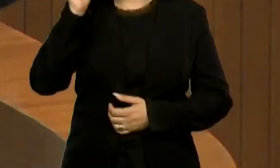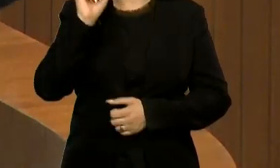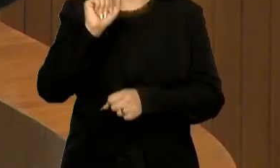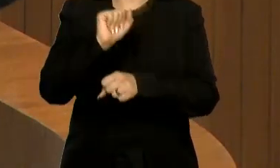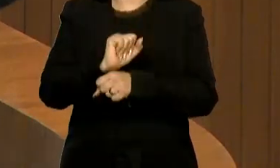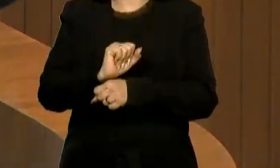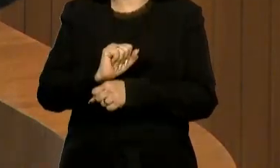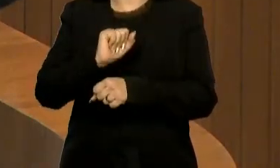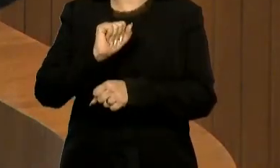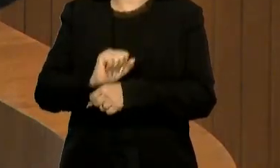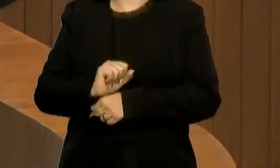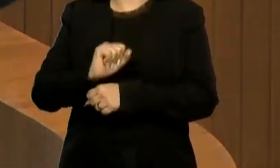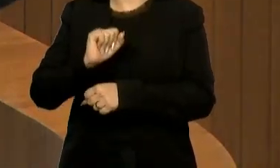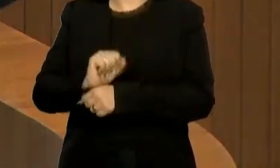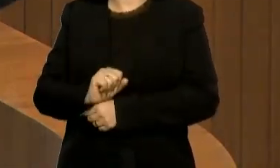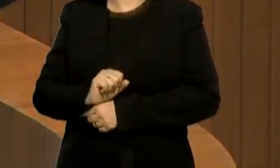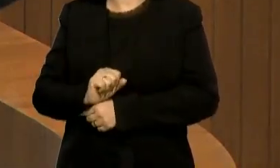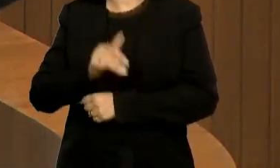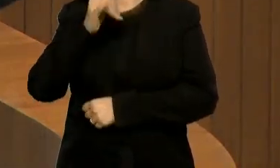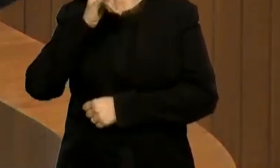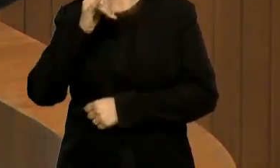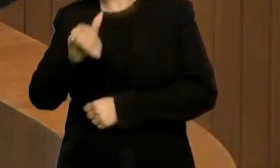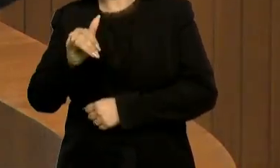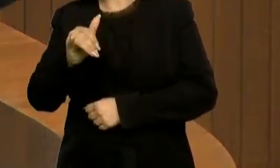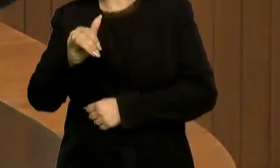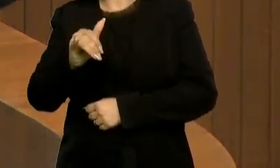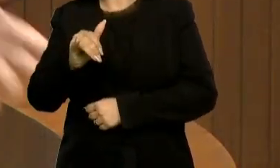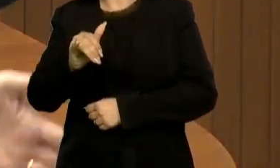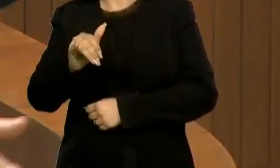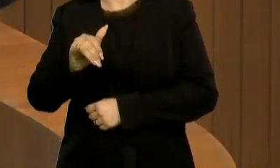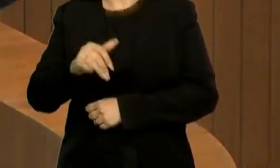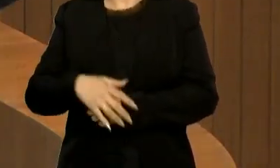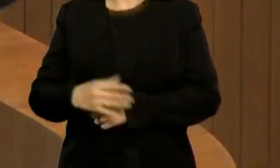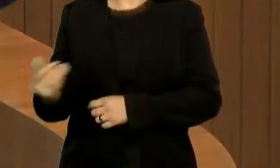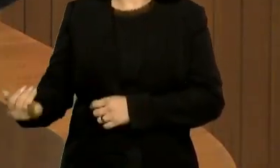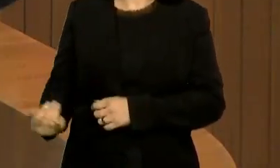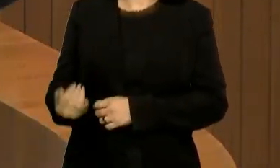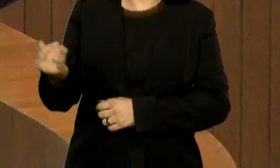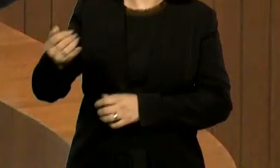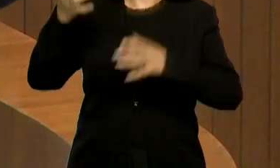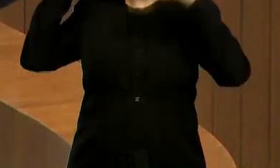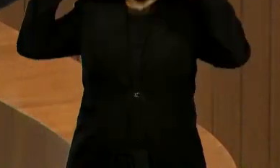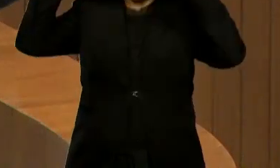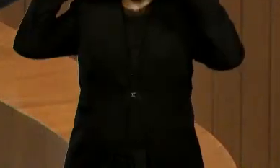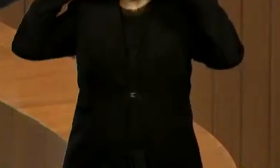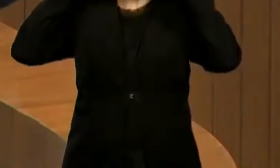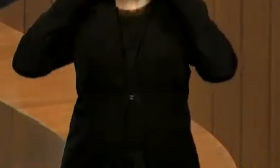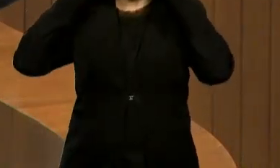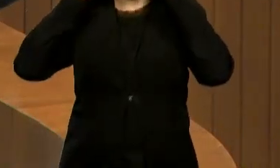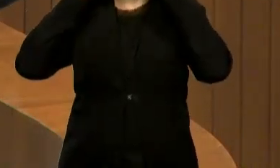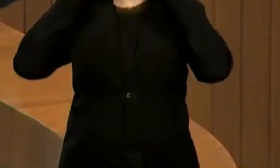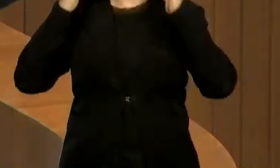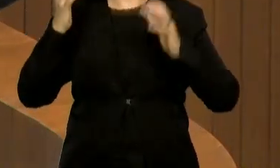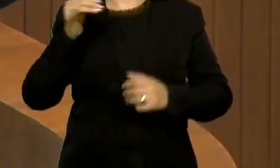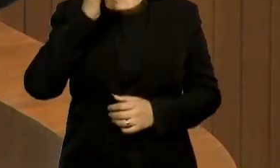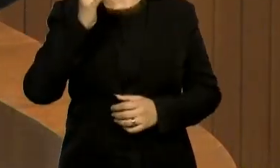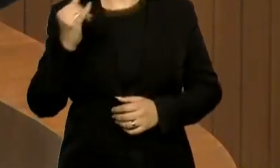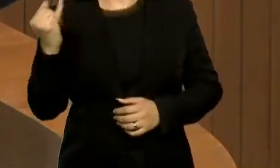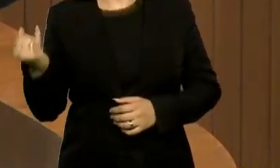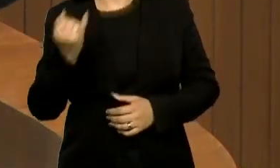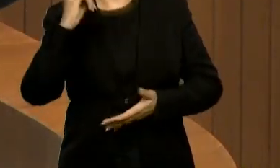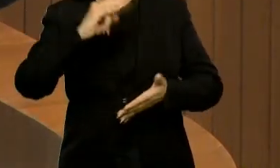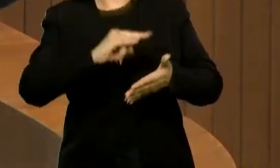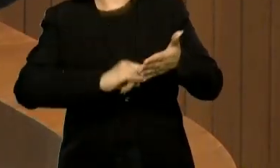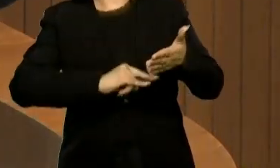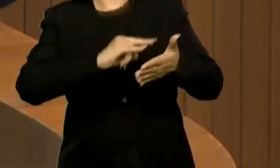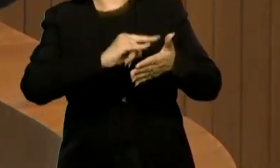paradas dentro dessa blitz, falando da importância do uso do capacete, falando da importância dos seus documentos